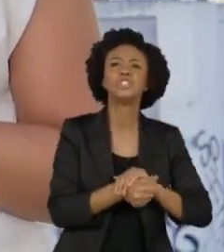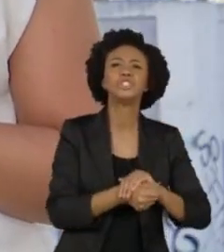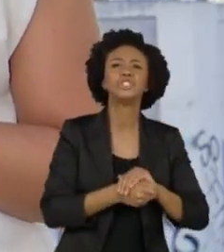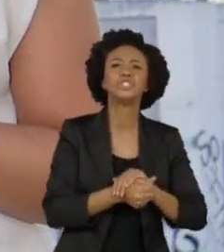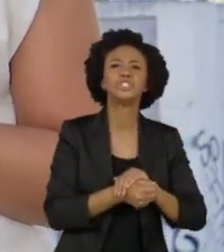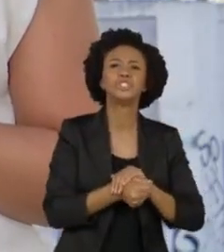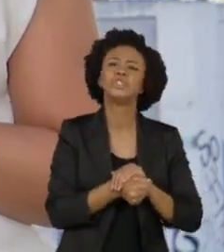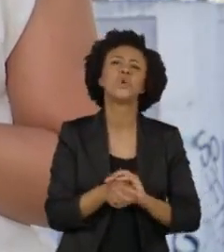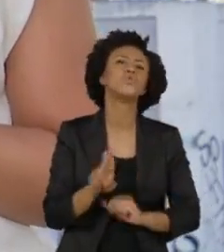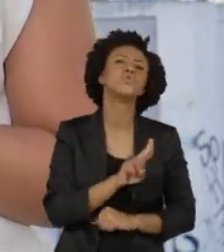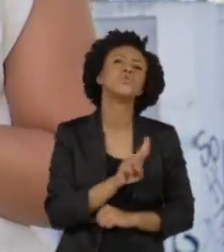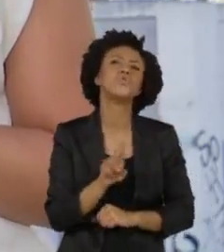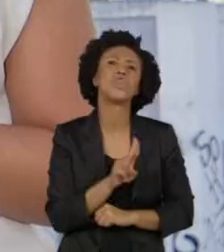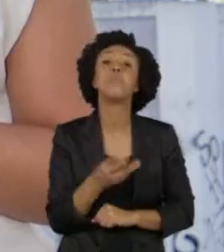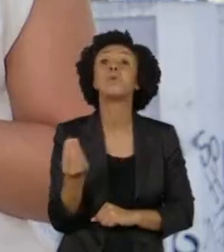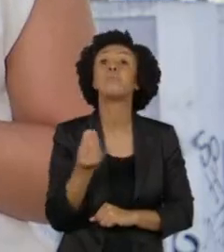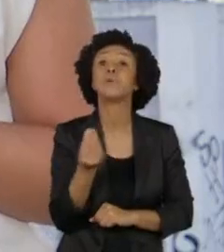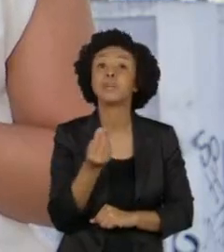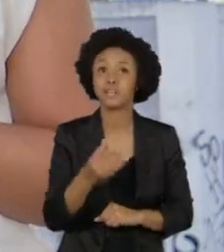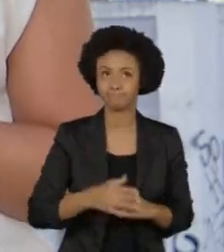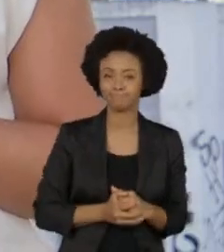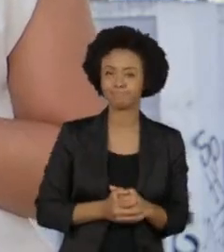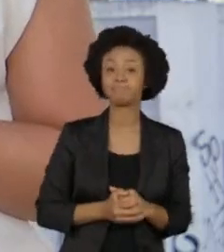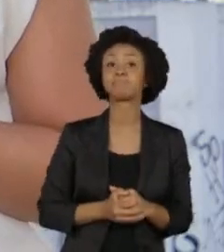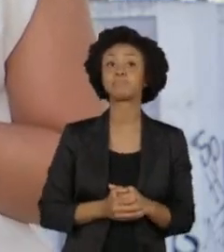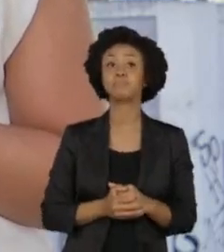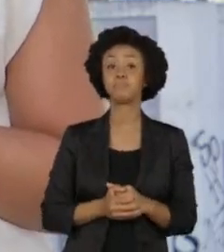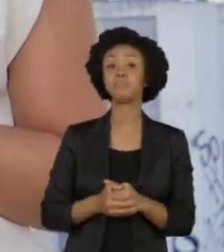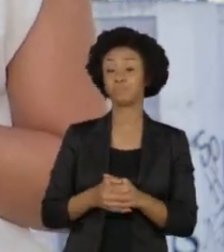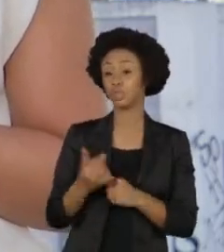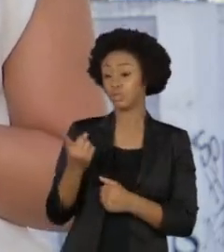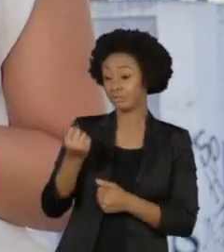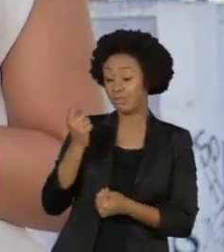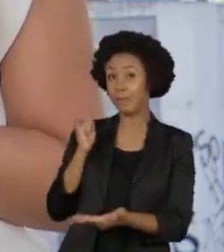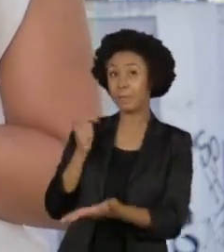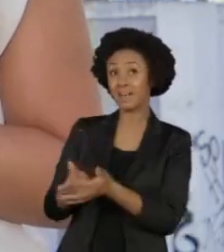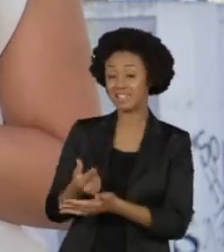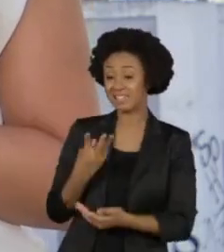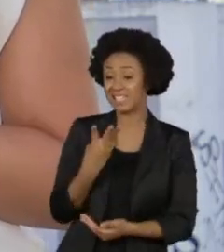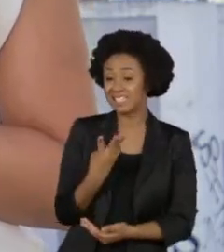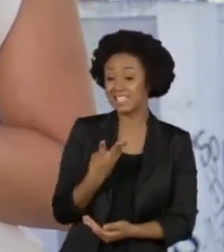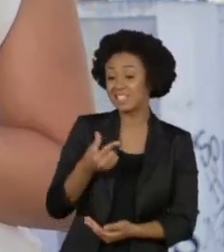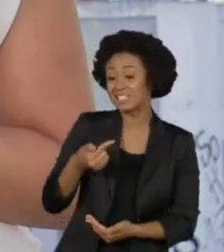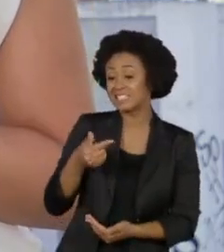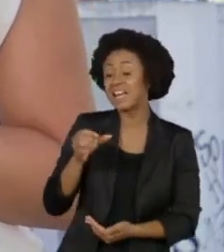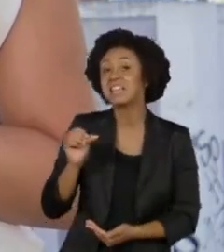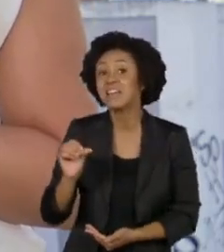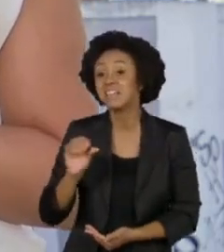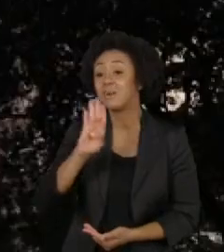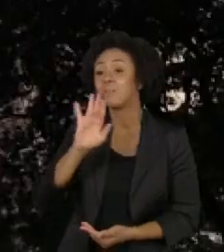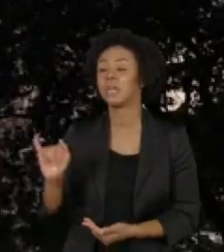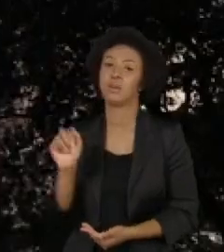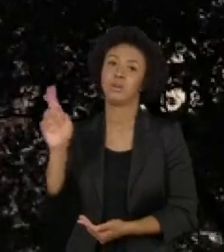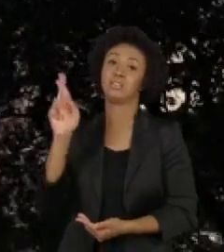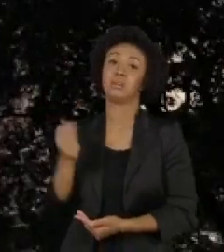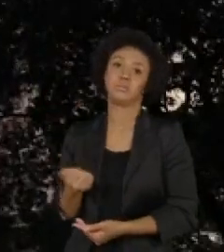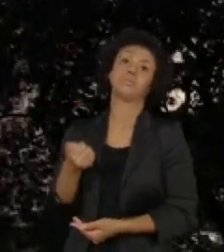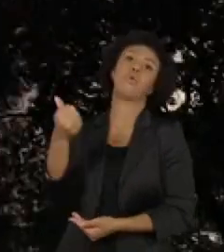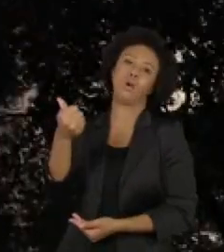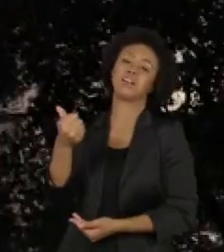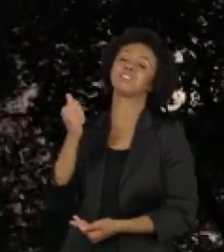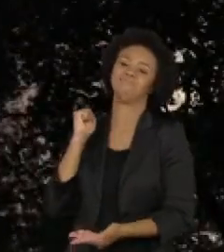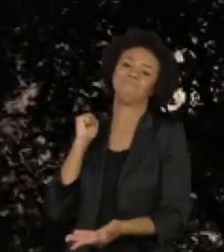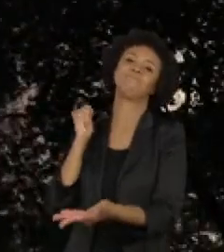de privatização da Eletrobras. A fatura é de quase 370 bilhões de reais. Durante